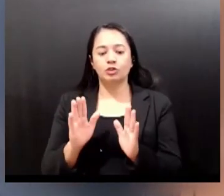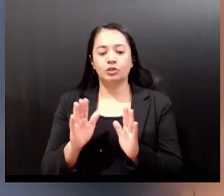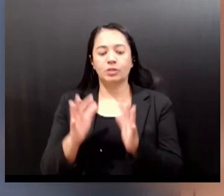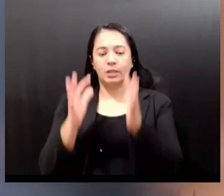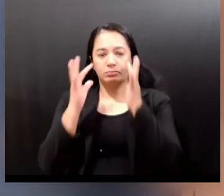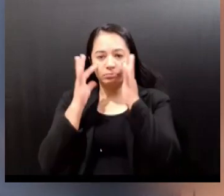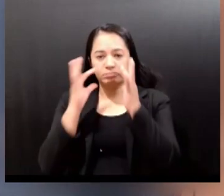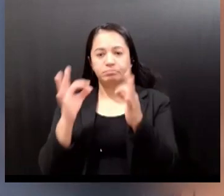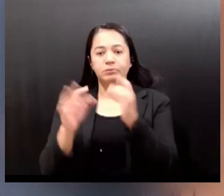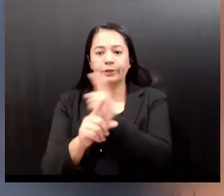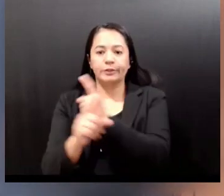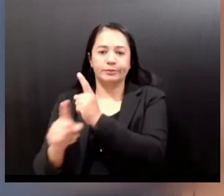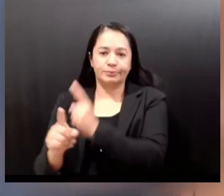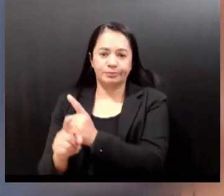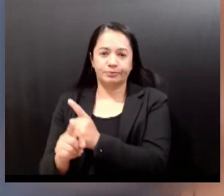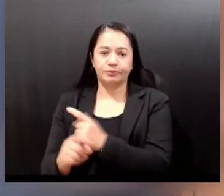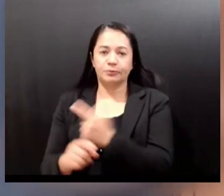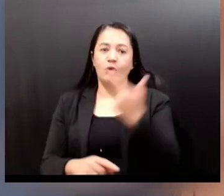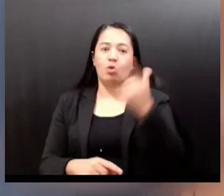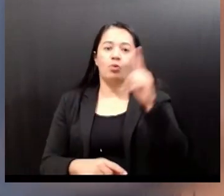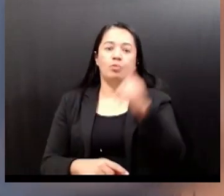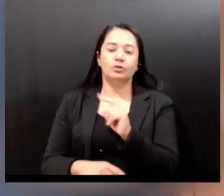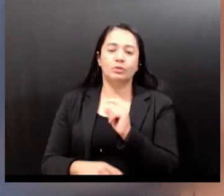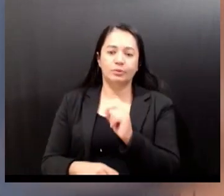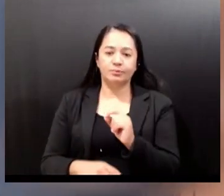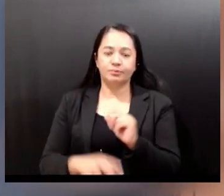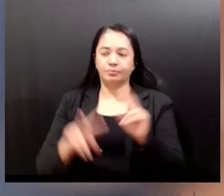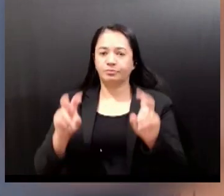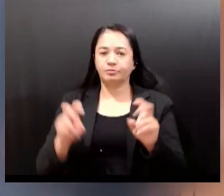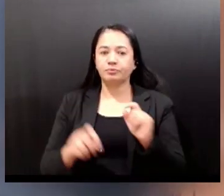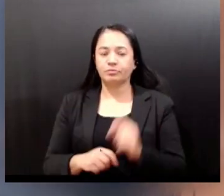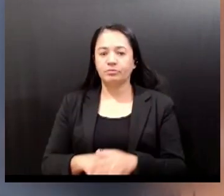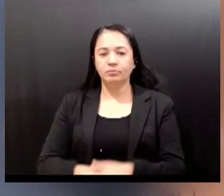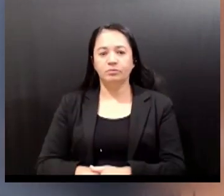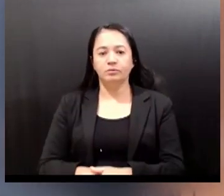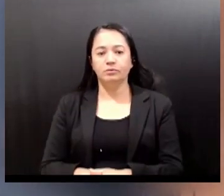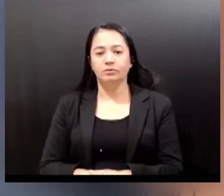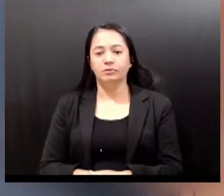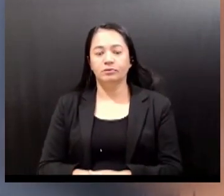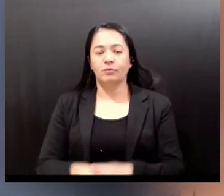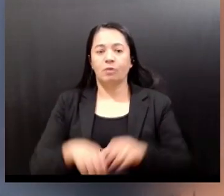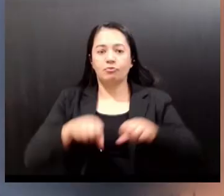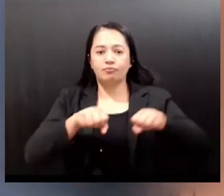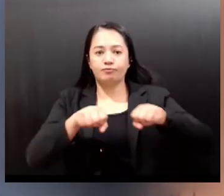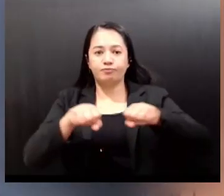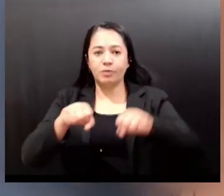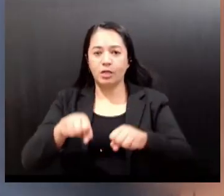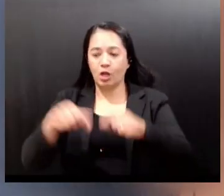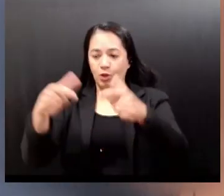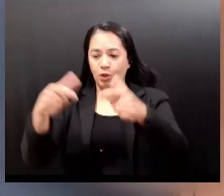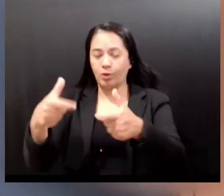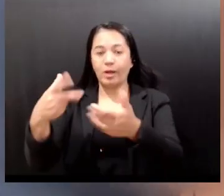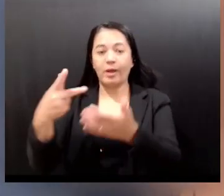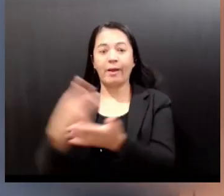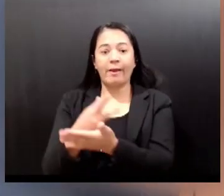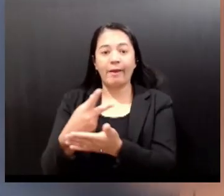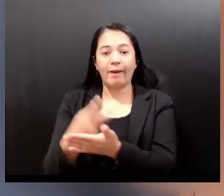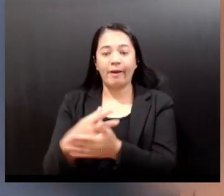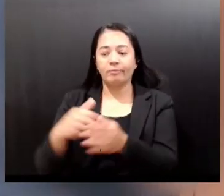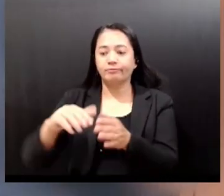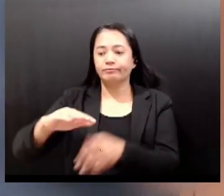atendido. Só mais uma coisa, quando para o patinete em local que ele não deveria parar. Não sei se a